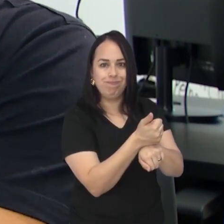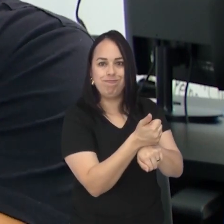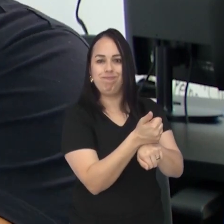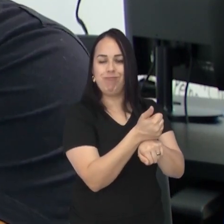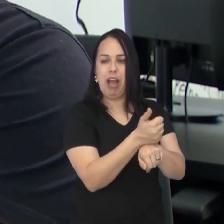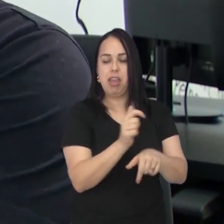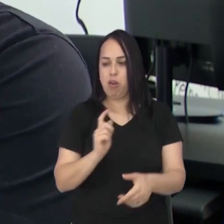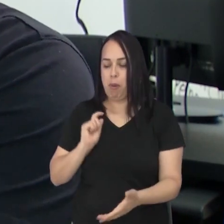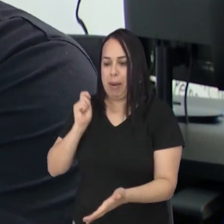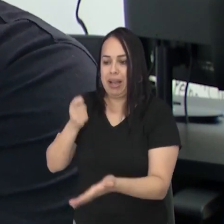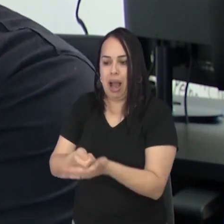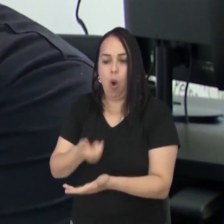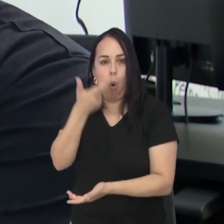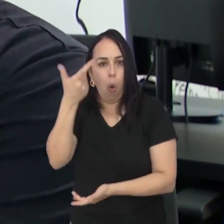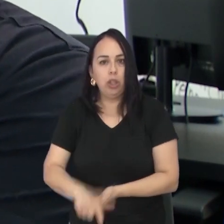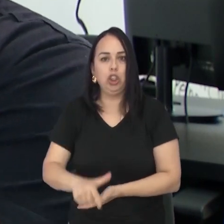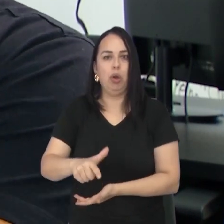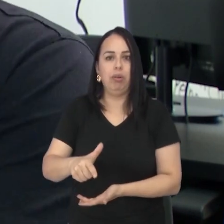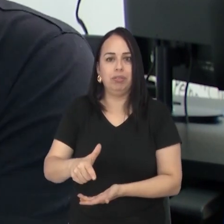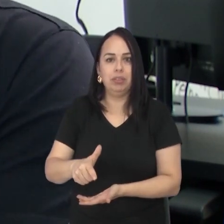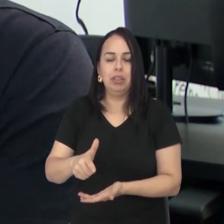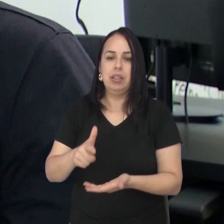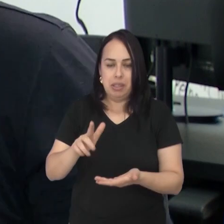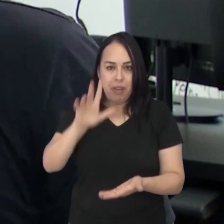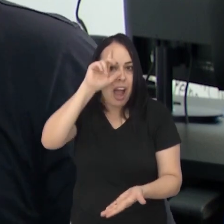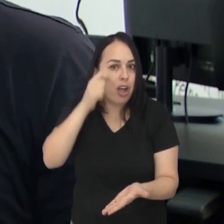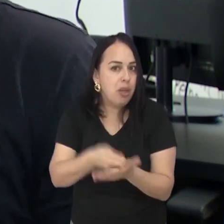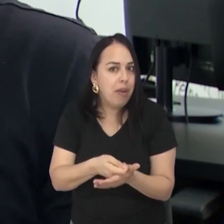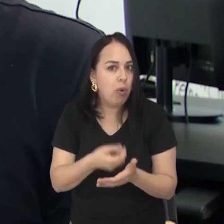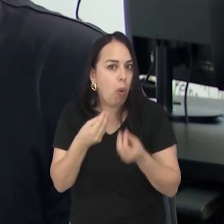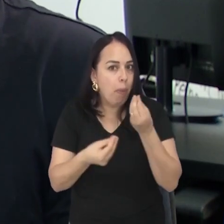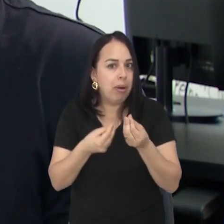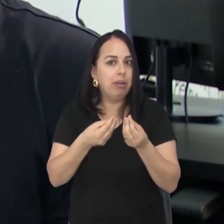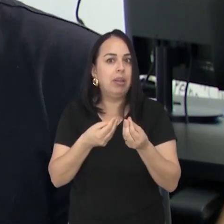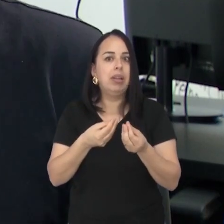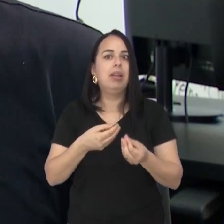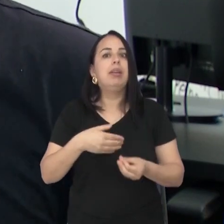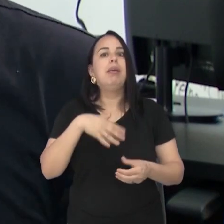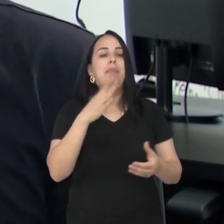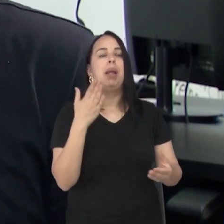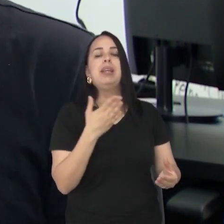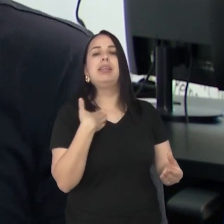preço que tiver no balcão e realizar a viagem com a sua família, ou você sabe a